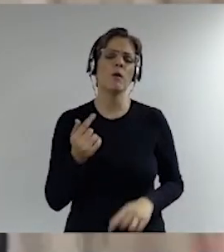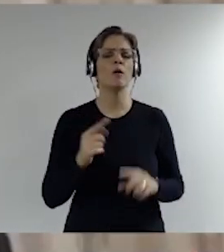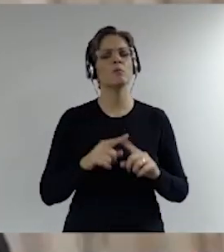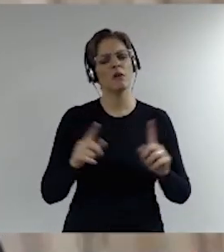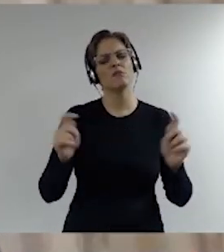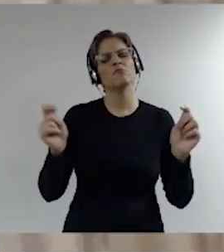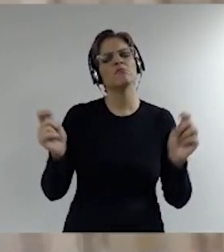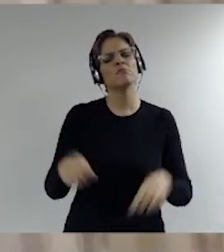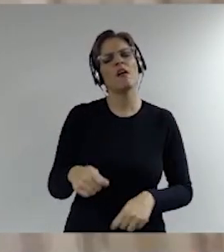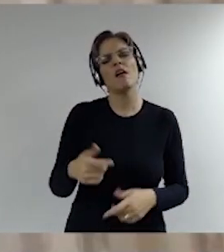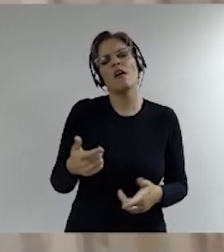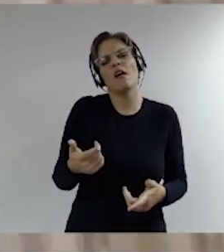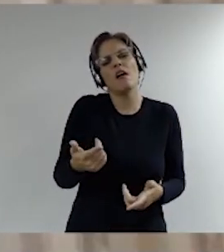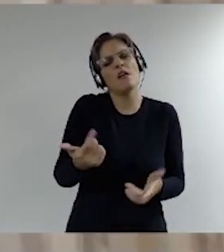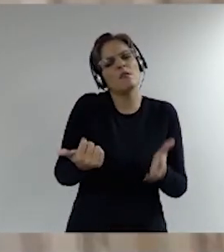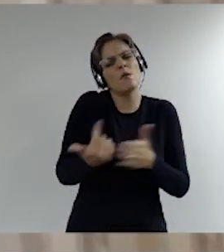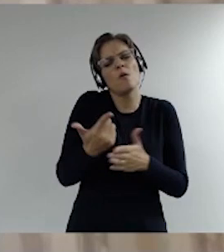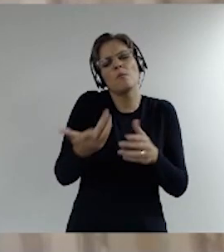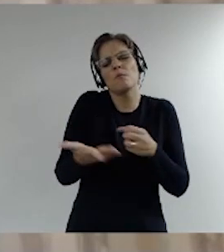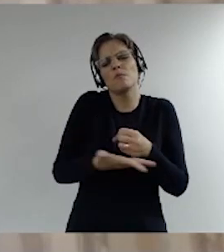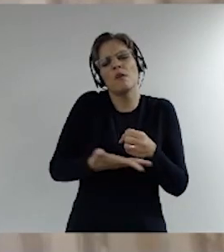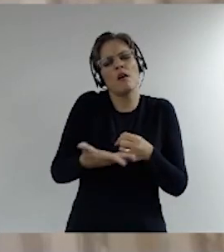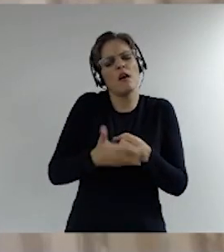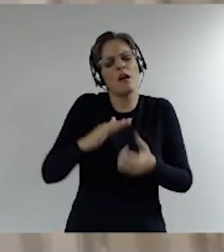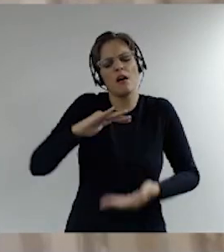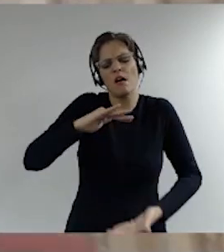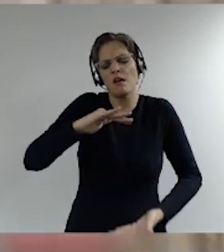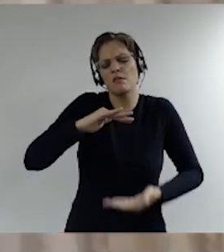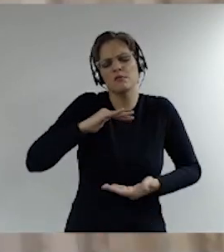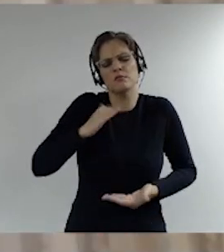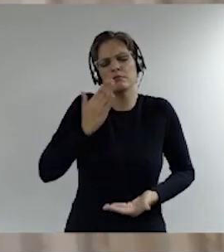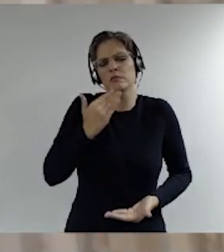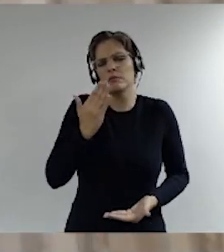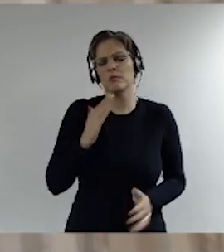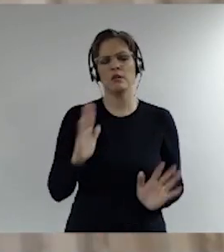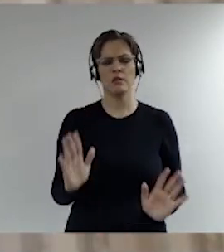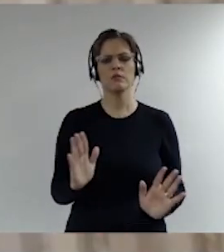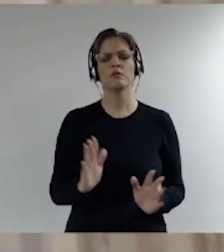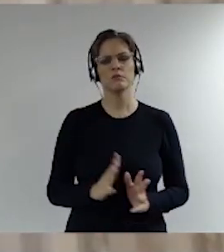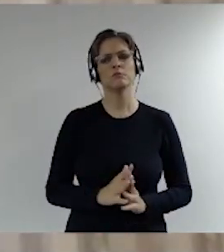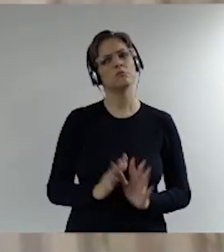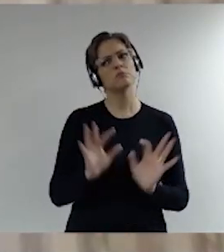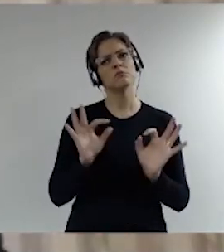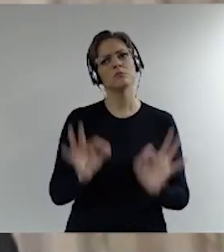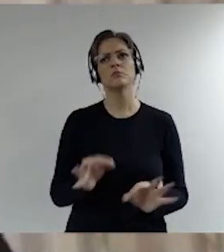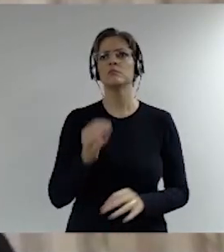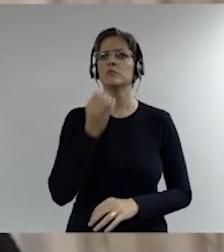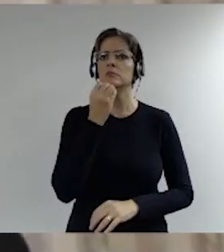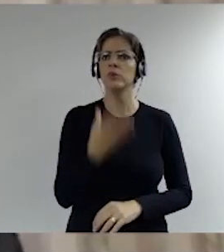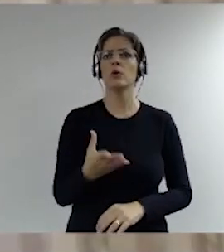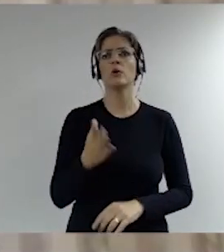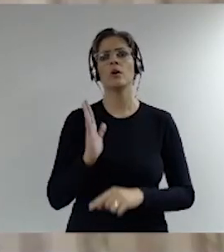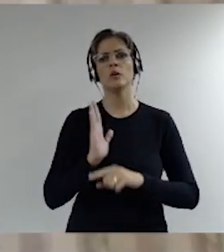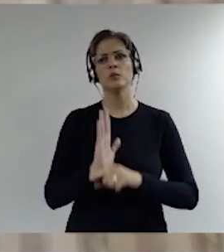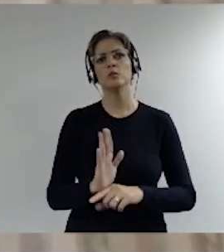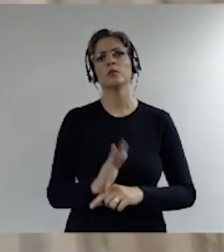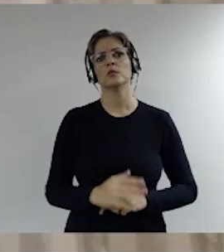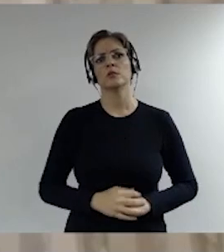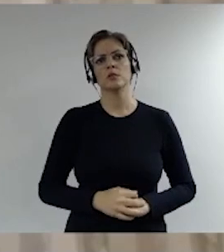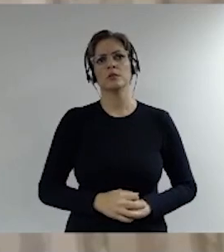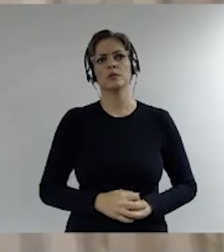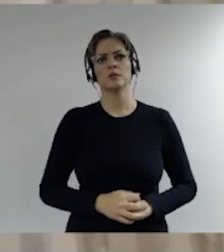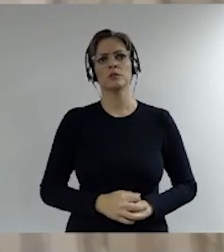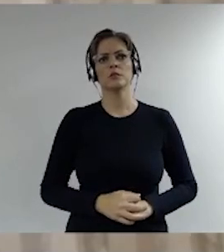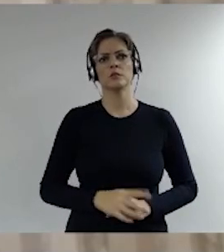cesta básica, como o próprio nome diz, e é uma demonstração de acerto. Por isso que eu agradeço esse companheirismo, conforme foi mencionado